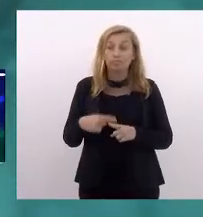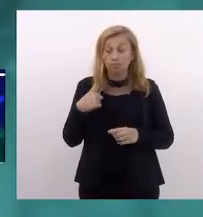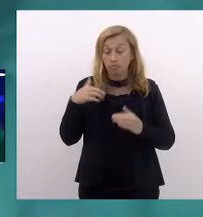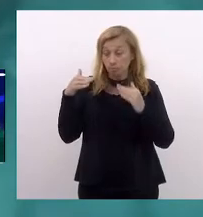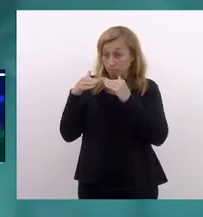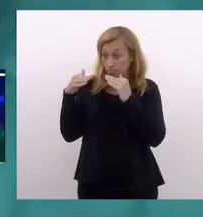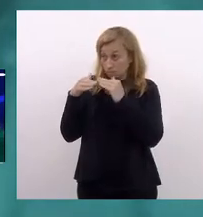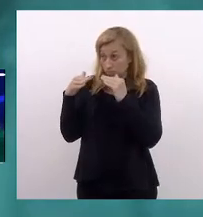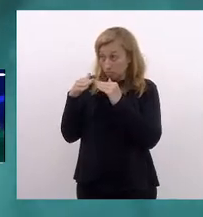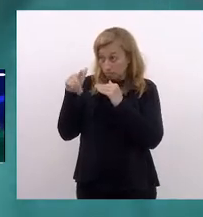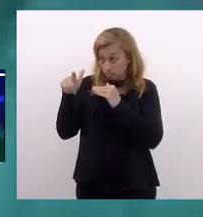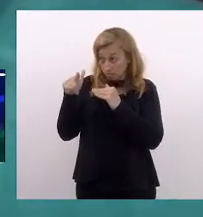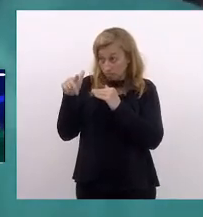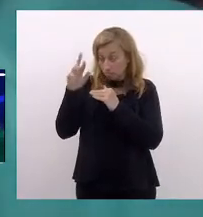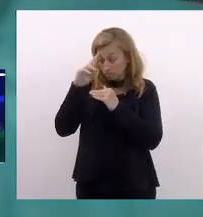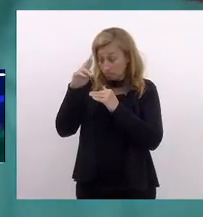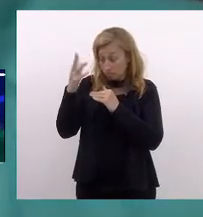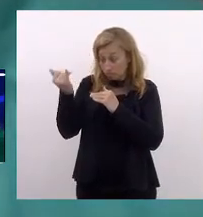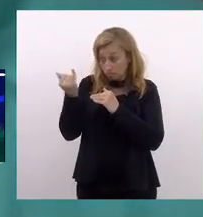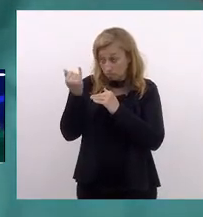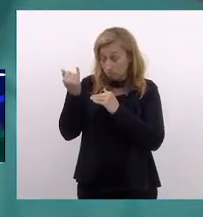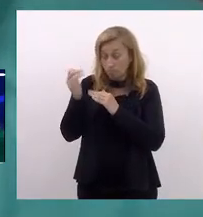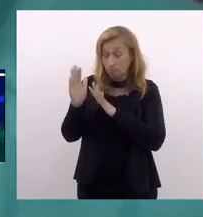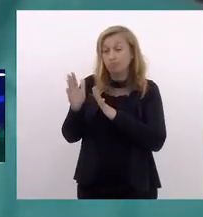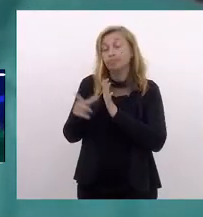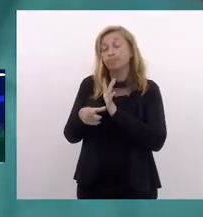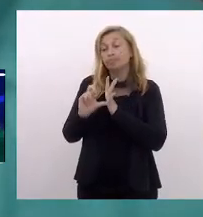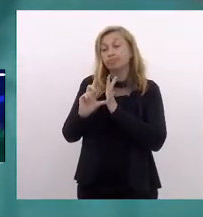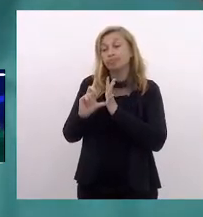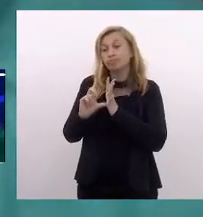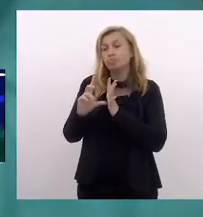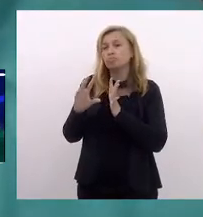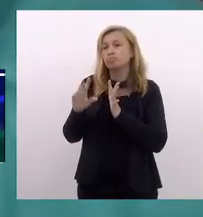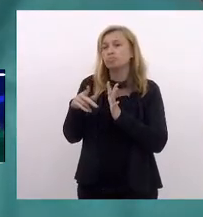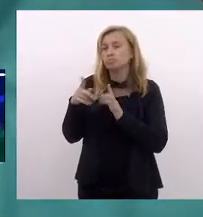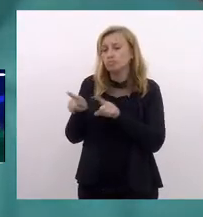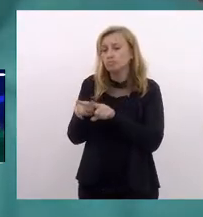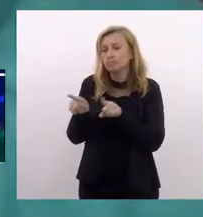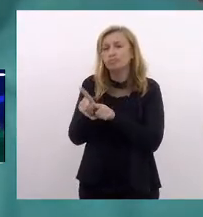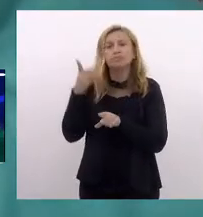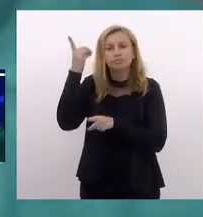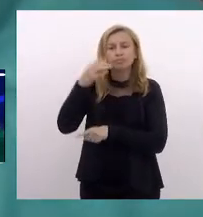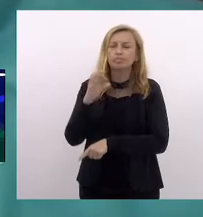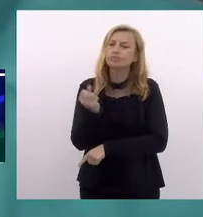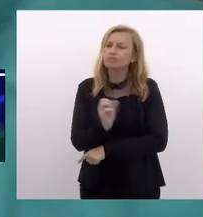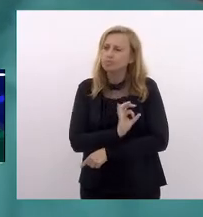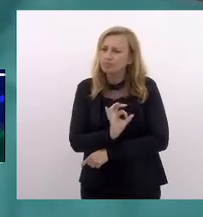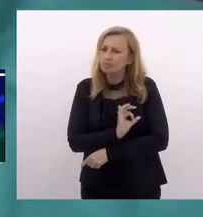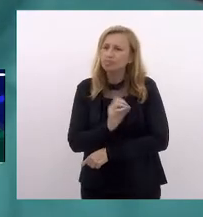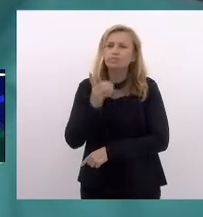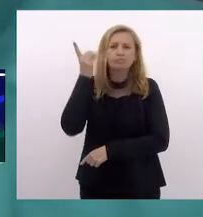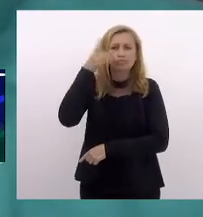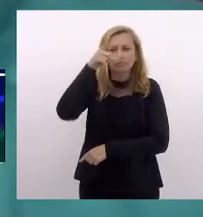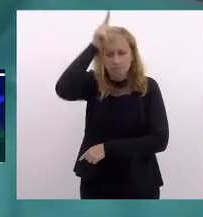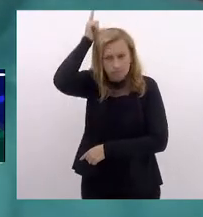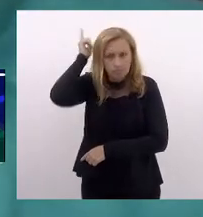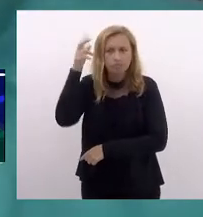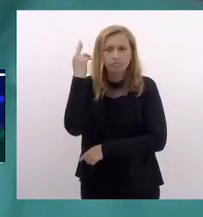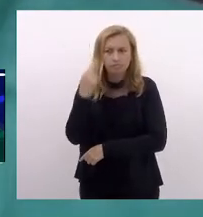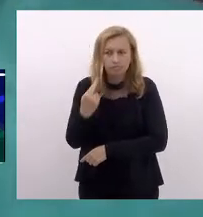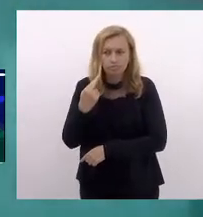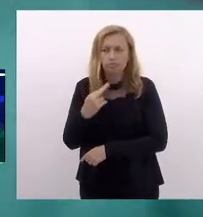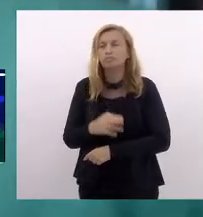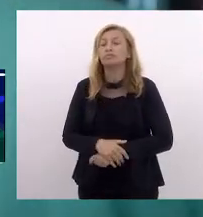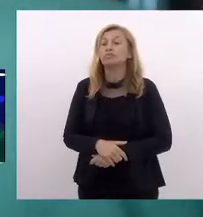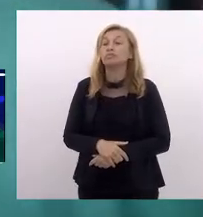porque eu concordo muito com que vossa excelência está dizendo antes com que falou a deputada Marta Hot o deputado escola o deputado a